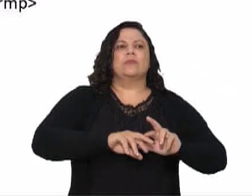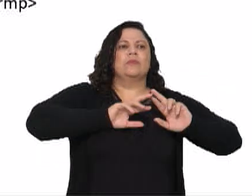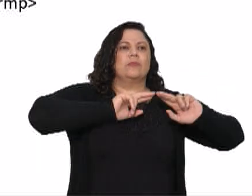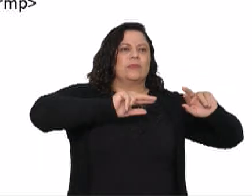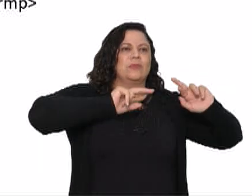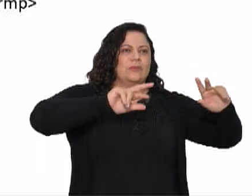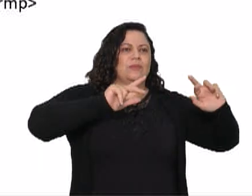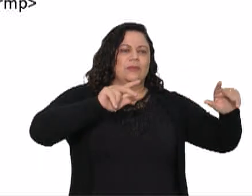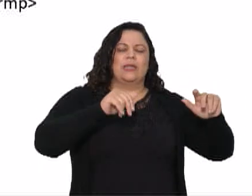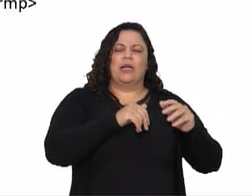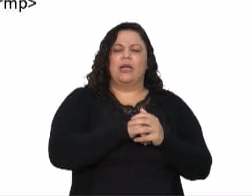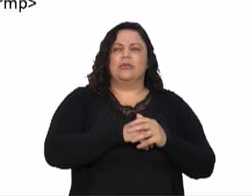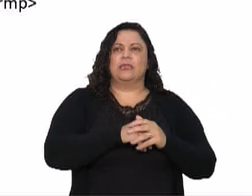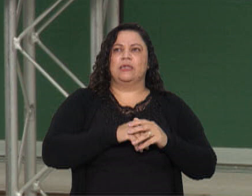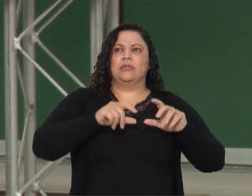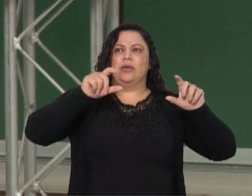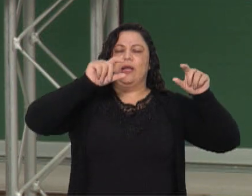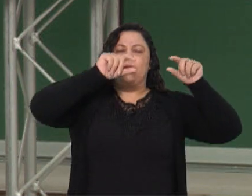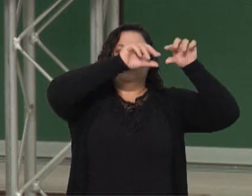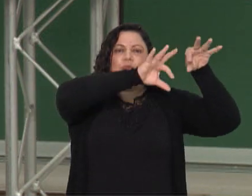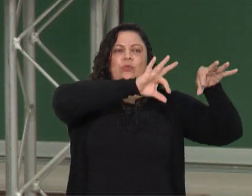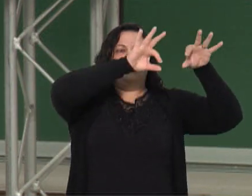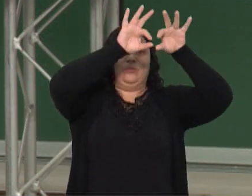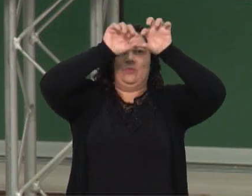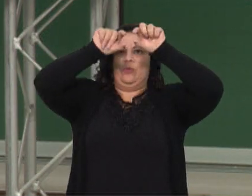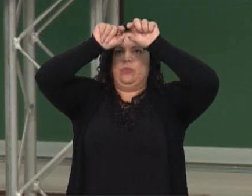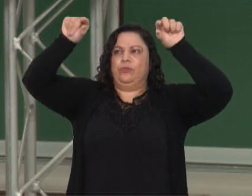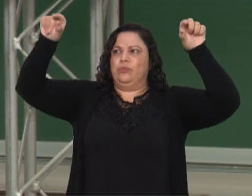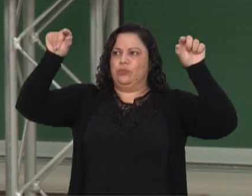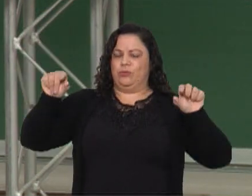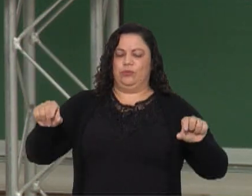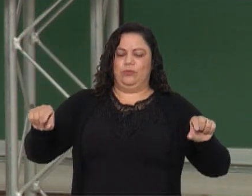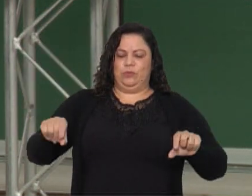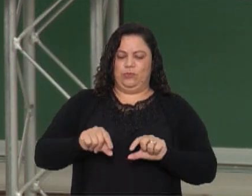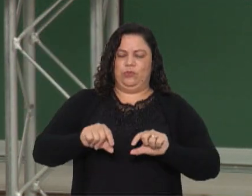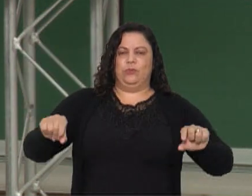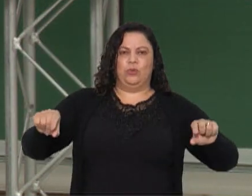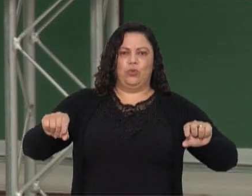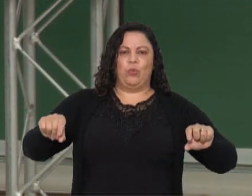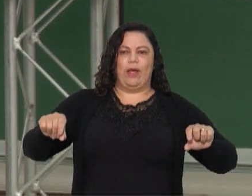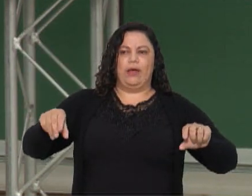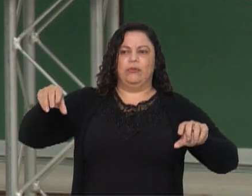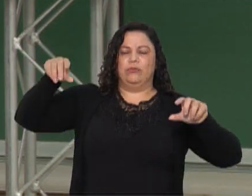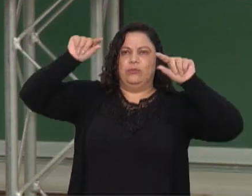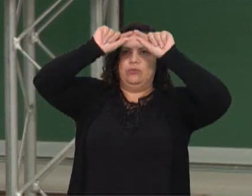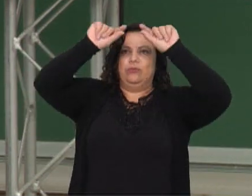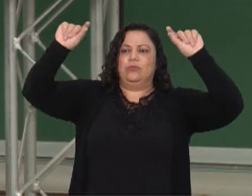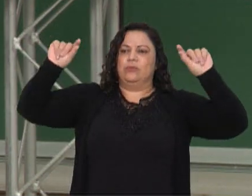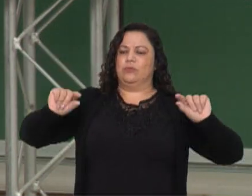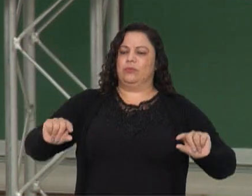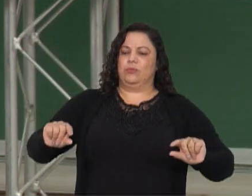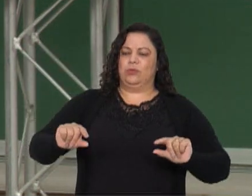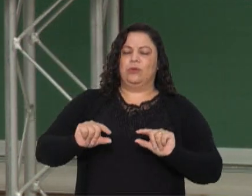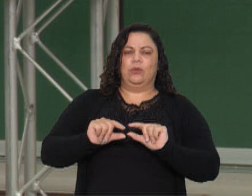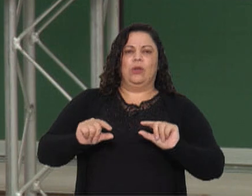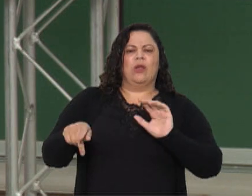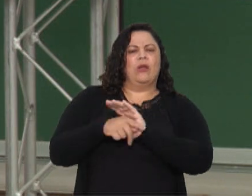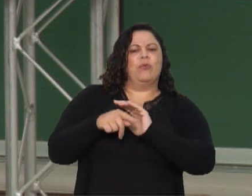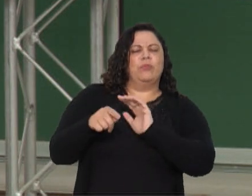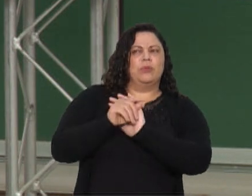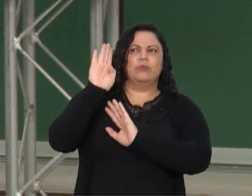em uma moldura feita com madeiras, né? E essas molduras, se a gente for ver, elas são bem retas,